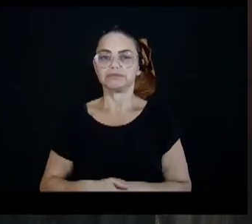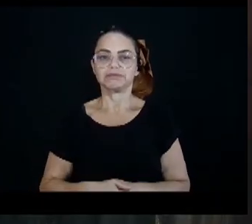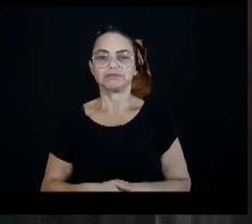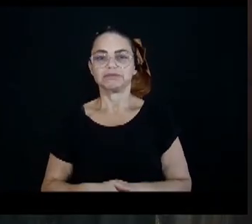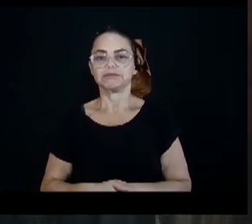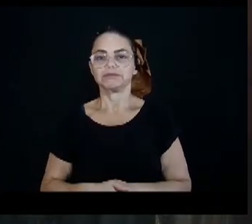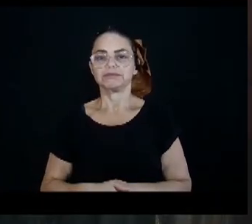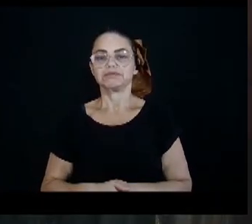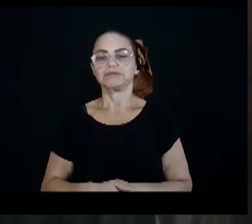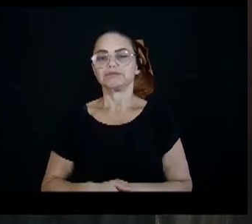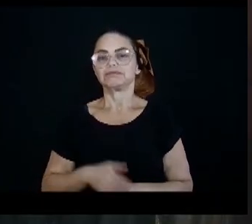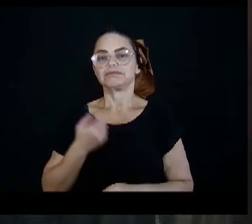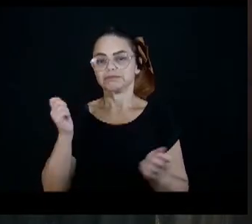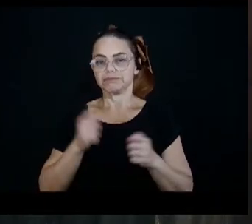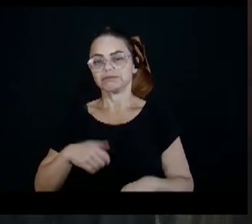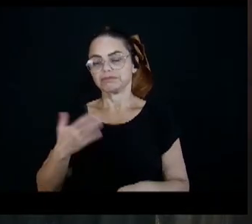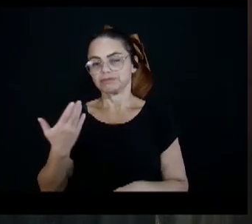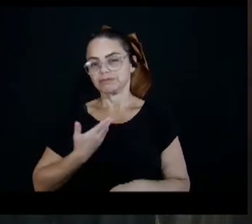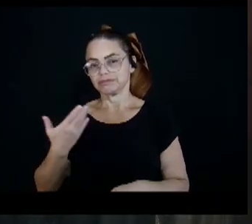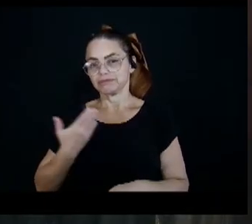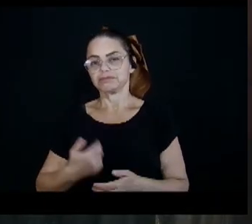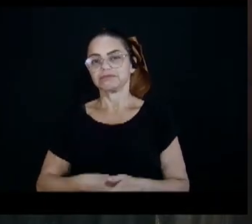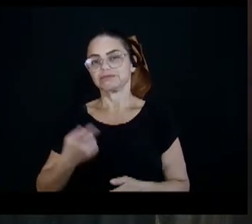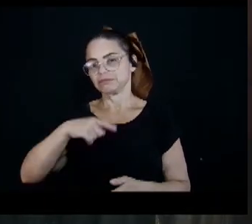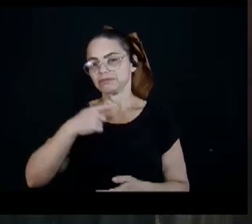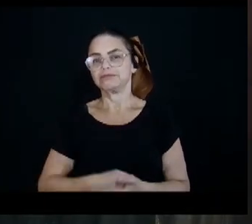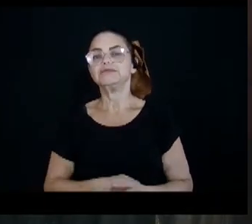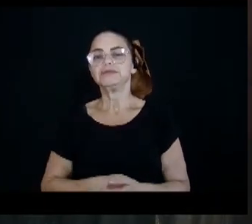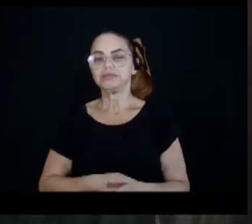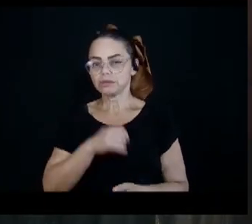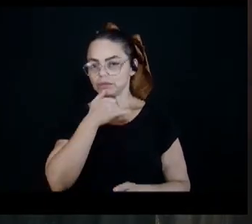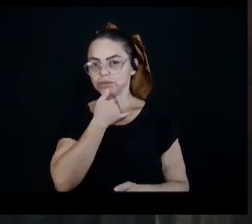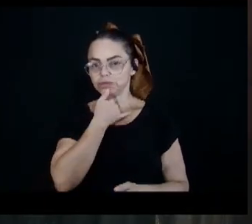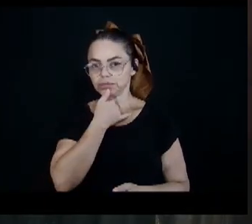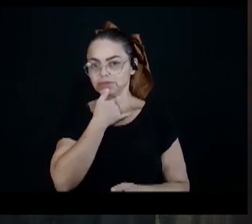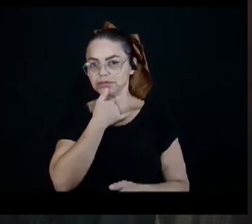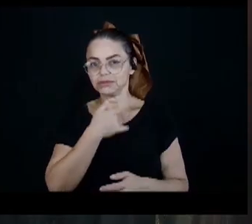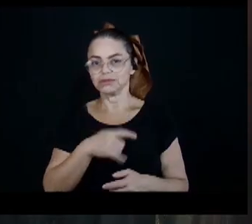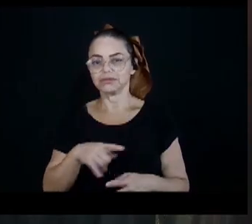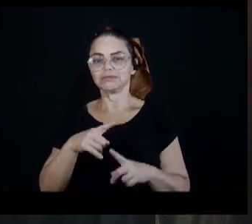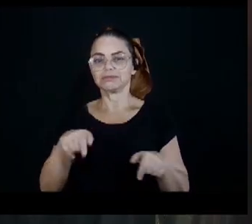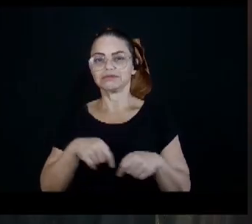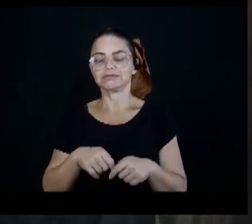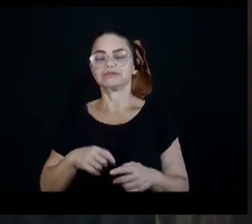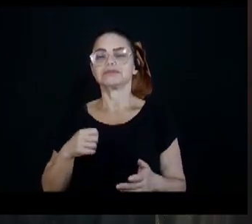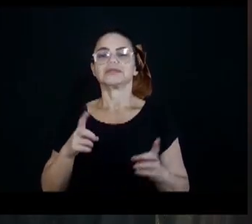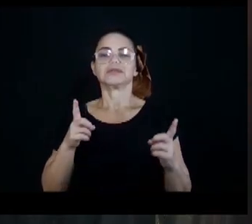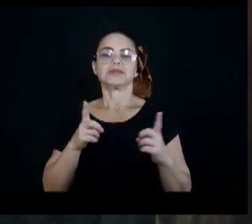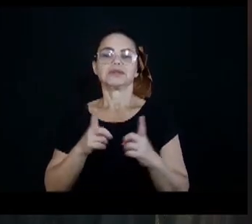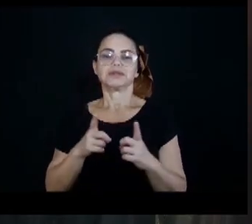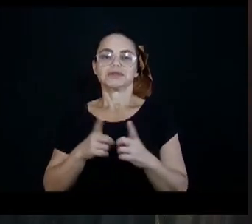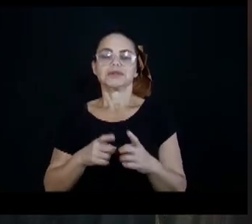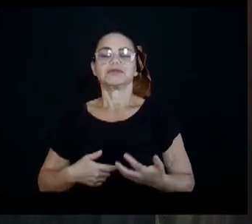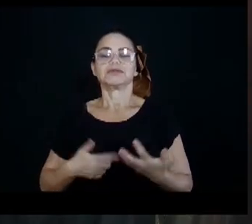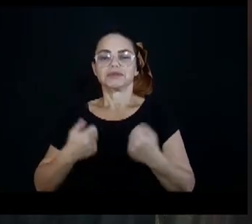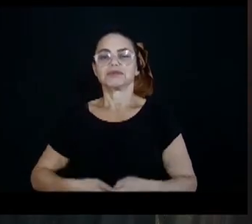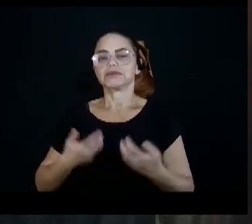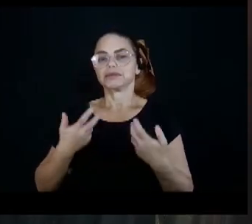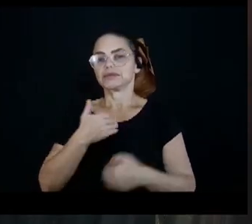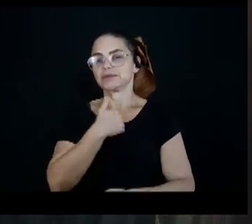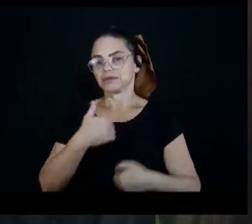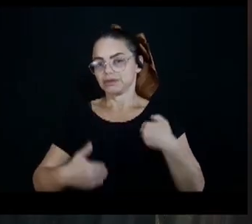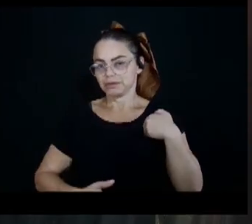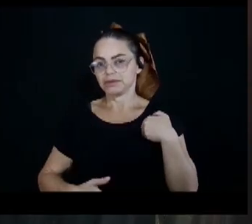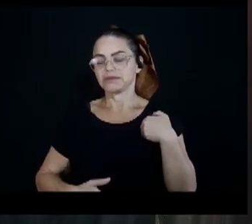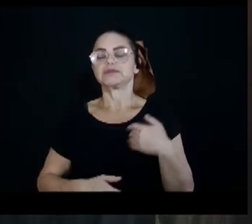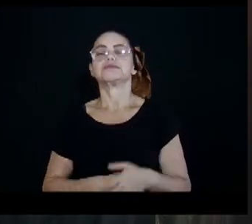minha amiga, o quanto nós estamos tristes no consultório, o quanto lutamos para a aceitação do corpo, né? E